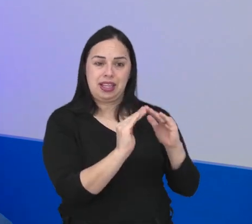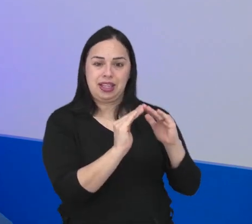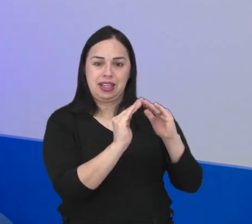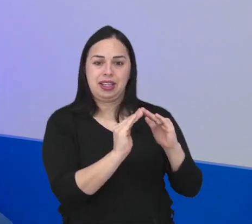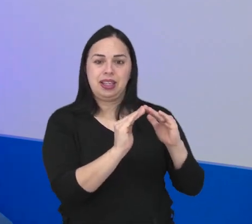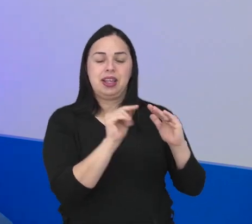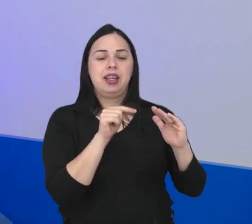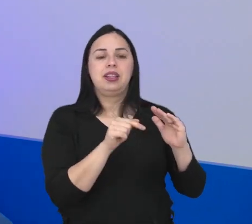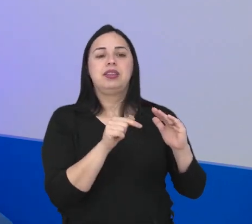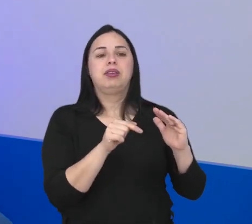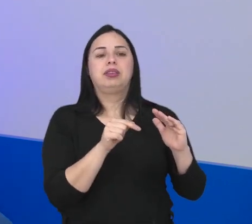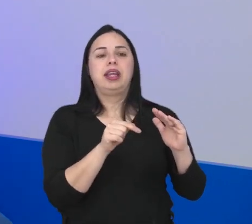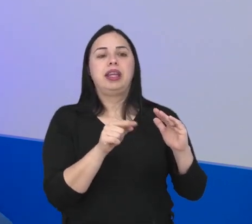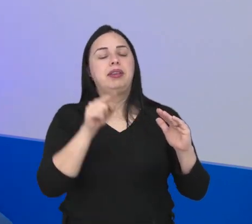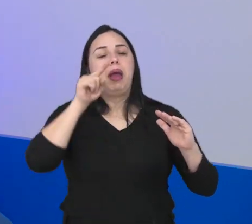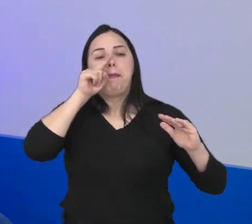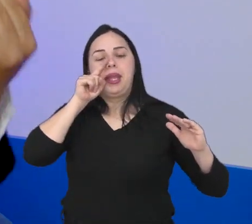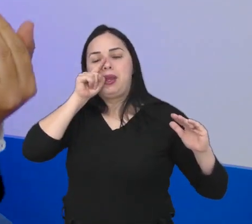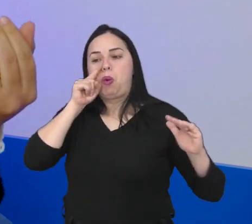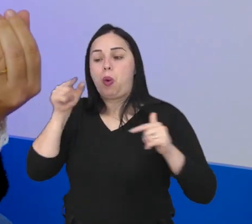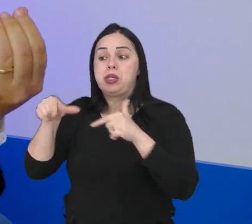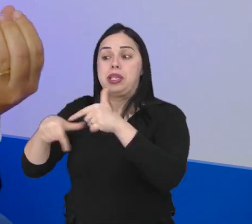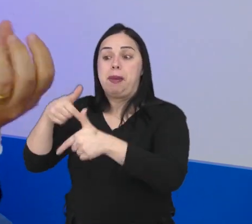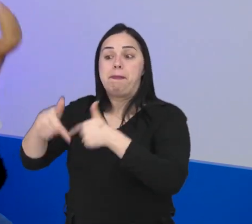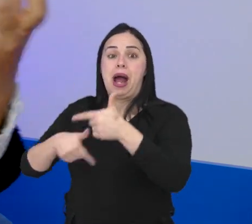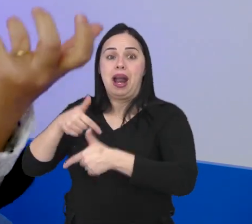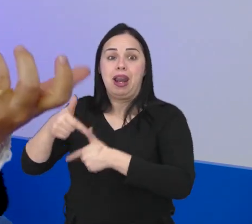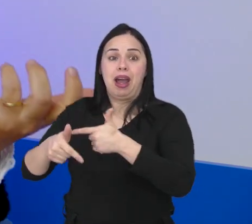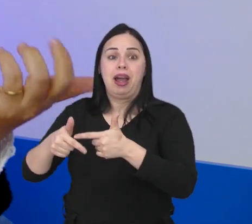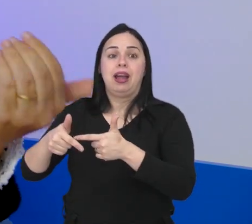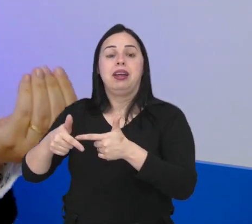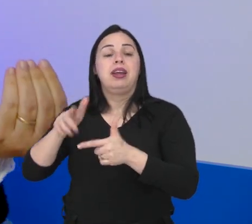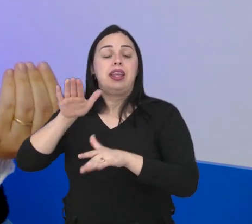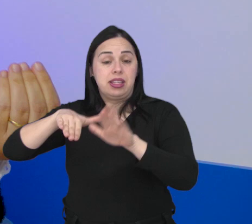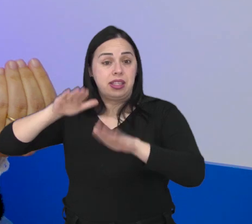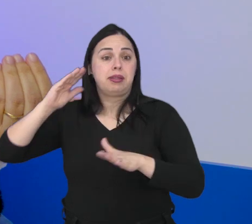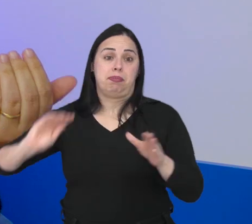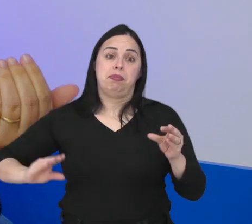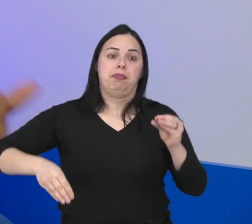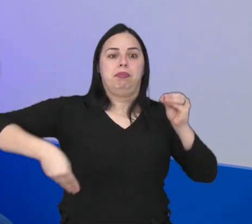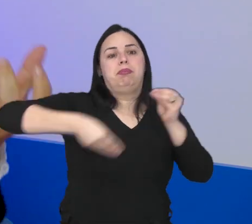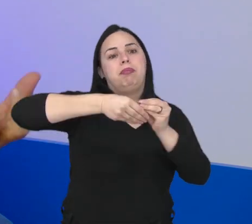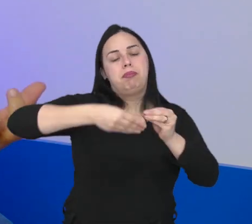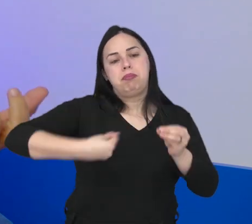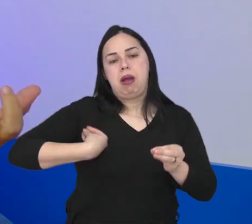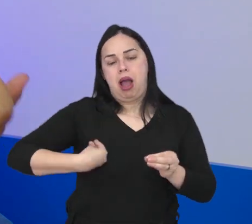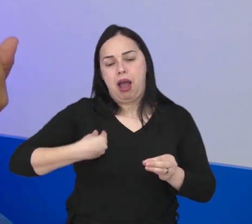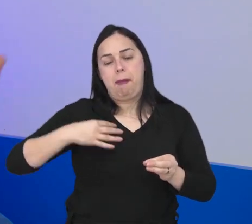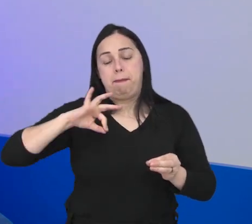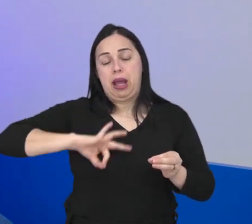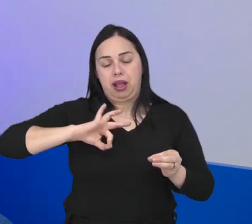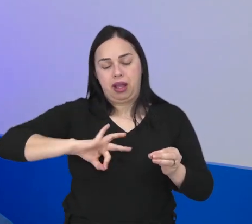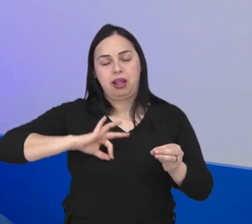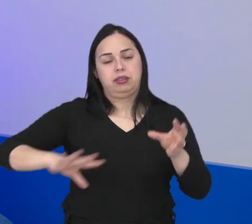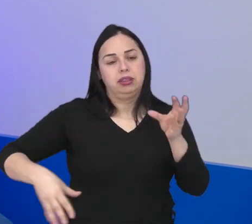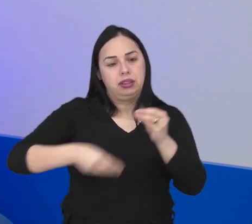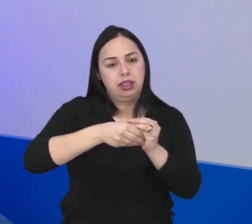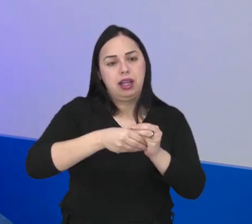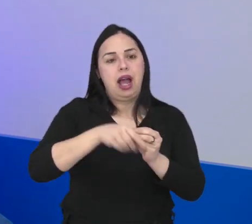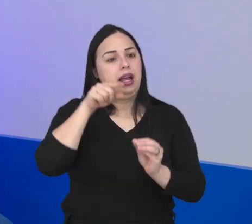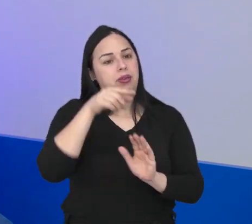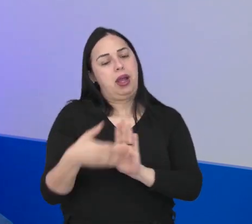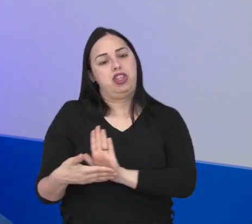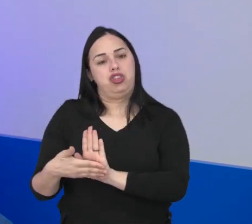está em casa, você não tem a insalubridade que às vezes você, numa empresa que paga-se adicional de insalubridade, você teria. Então, você deixa de